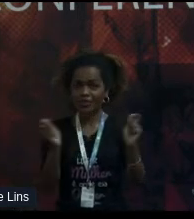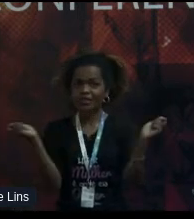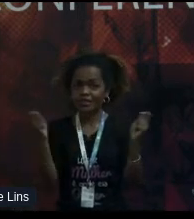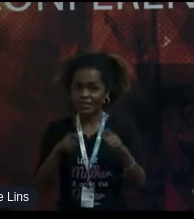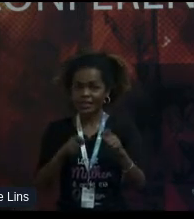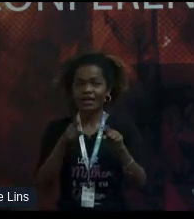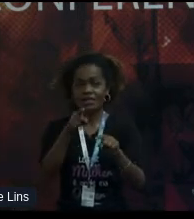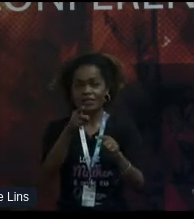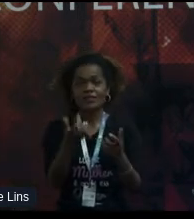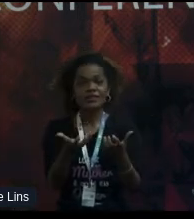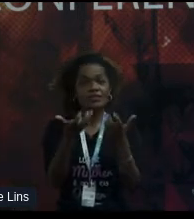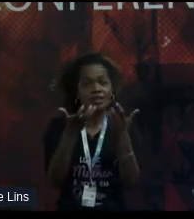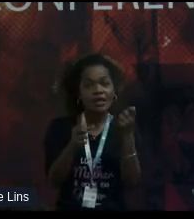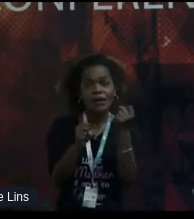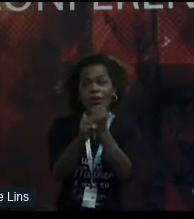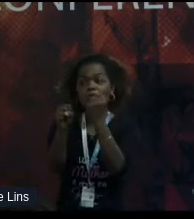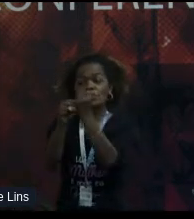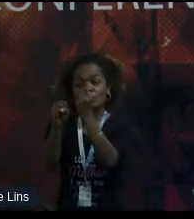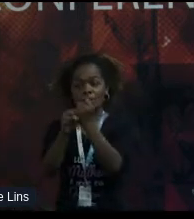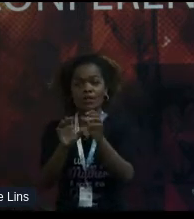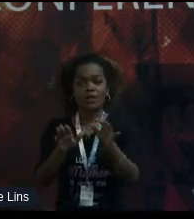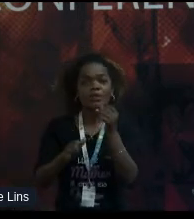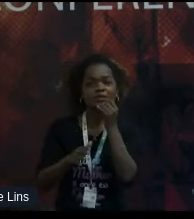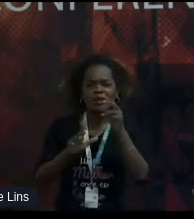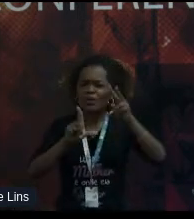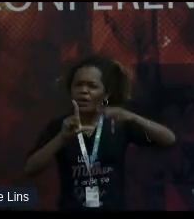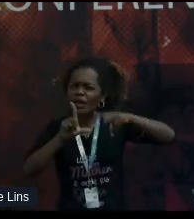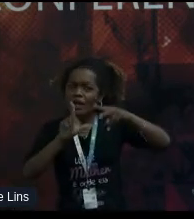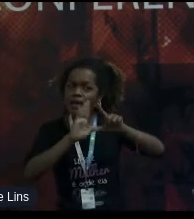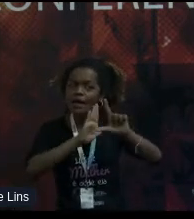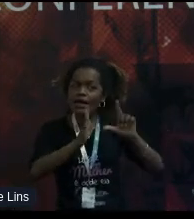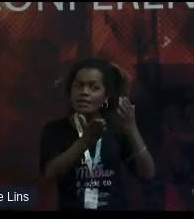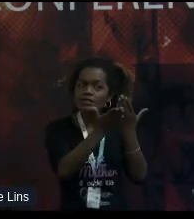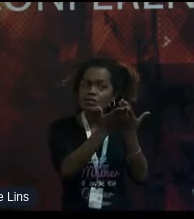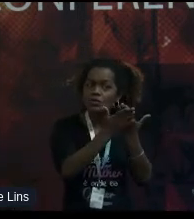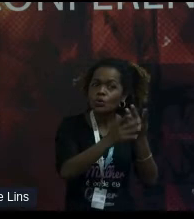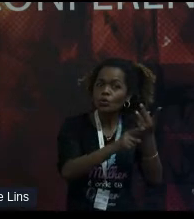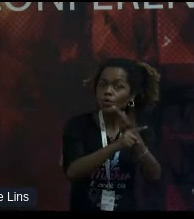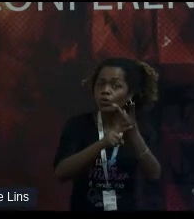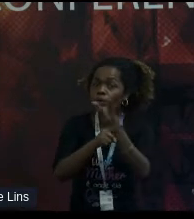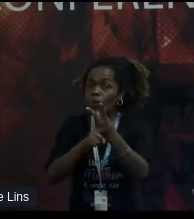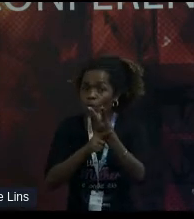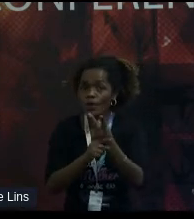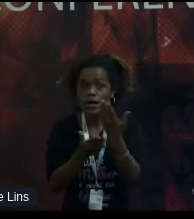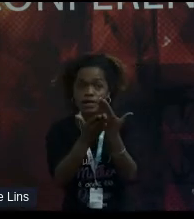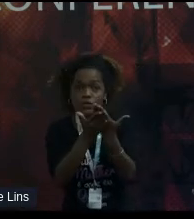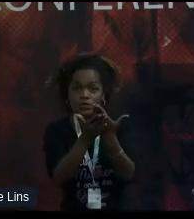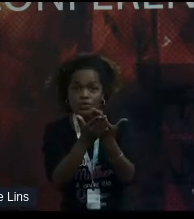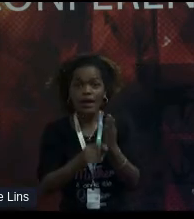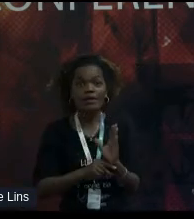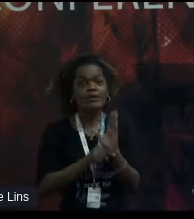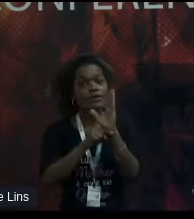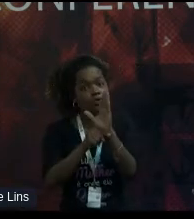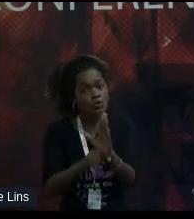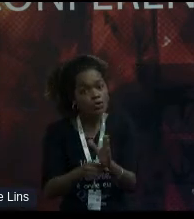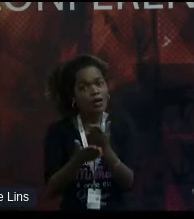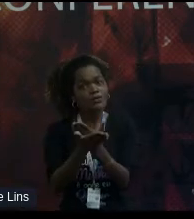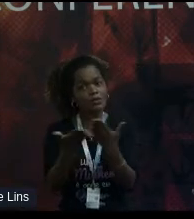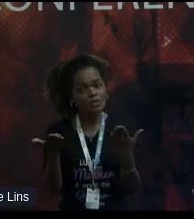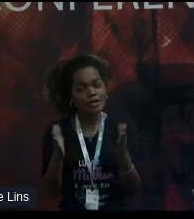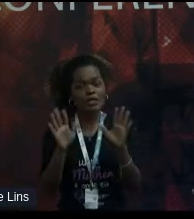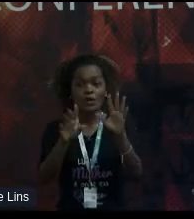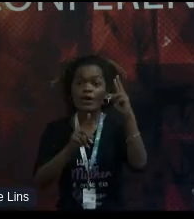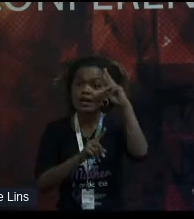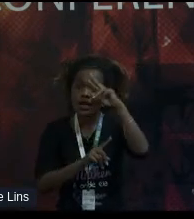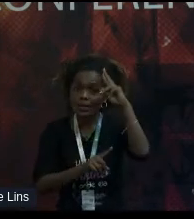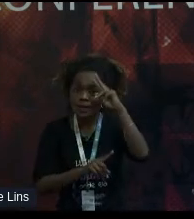você está construindo. Então, leia um pouco sobre isso, vá em busca desse tipo de conhecimento, que vai te ajudar de montão. Lembrando que,